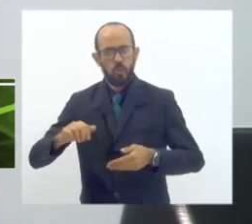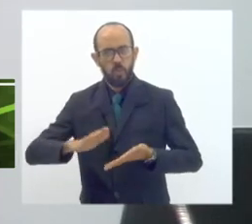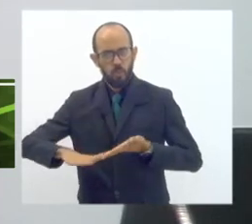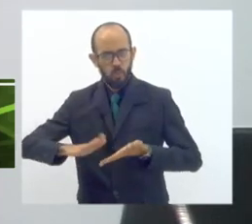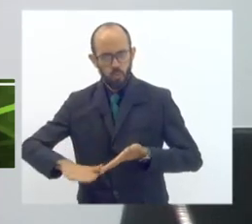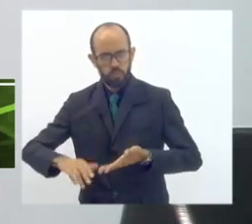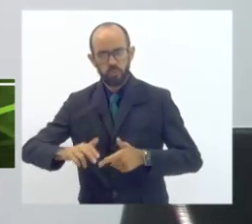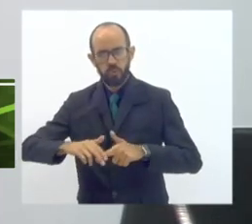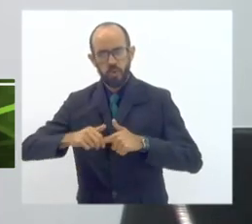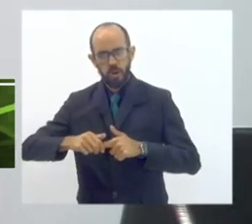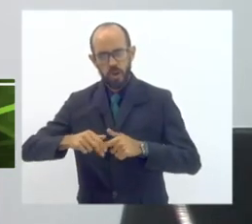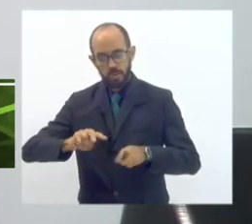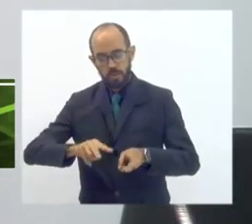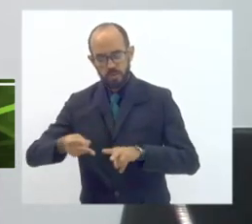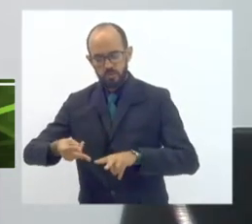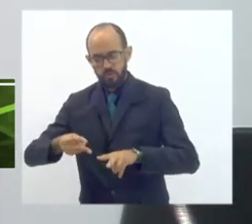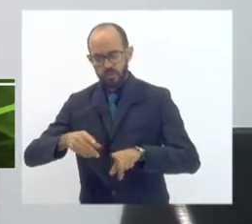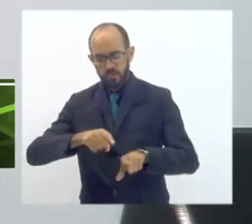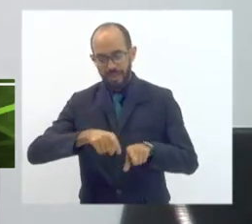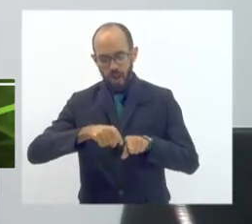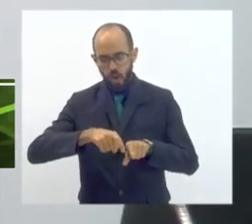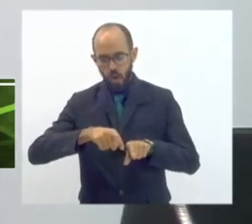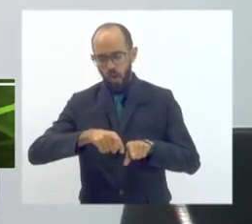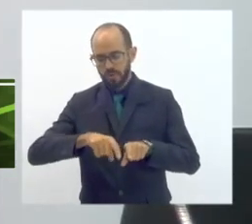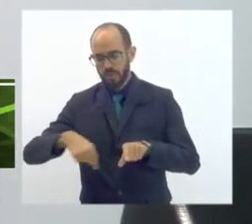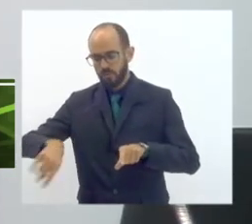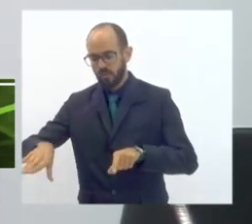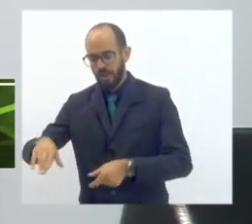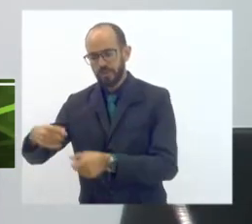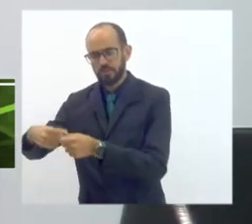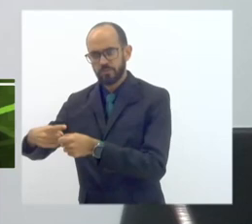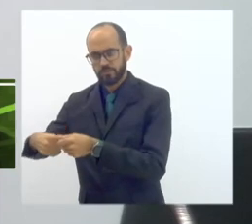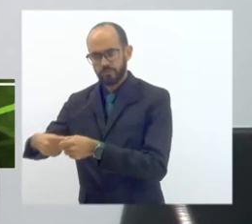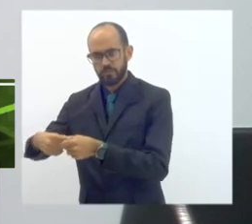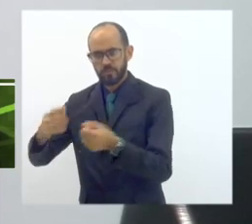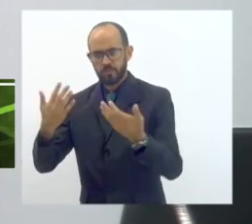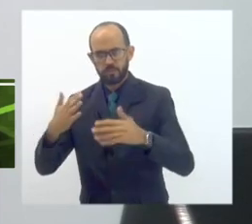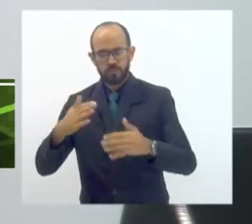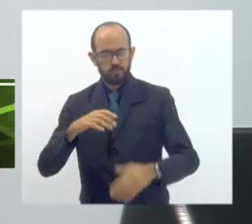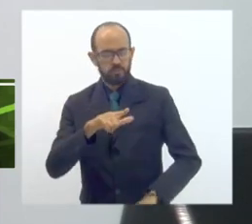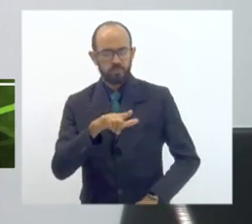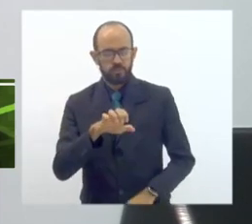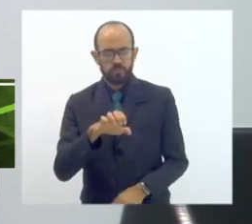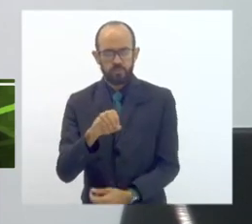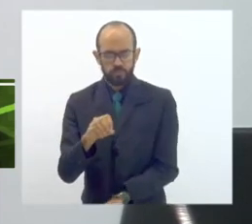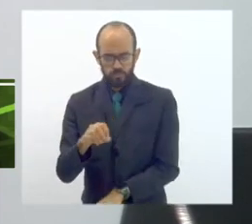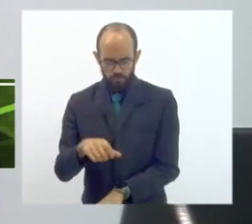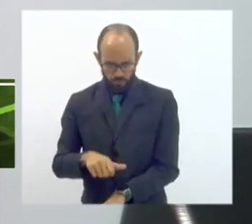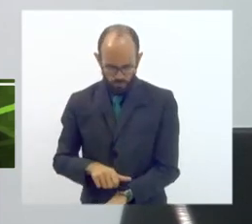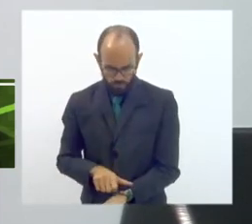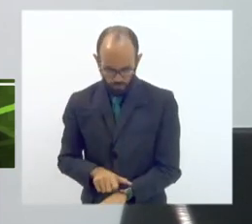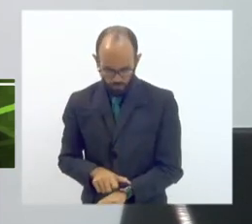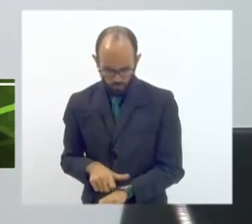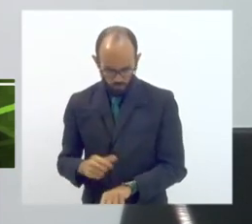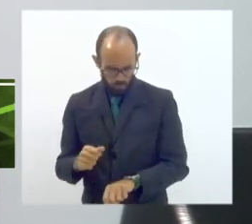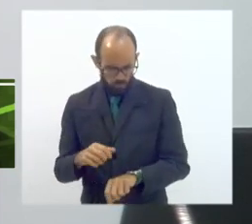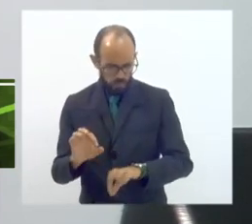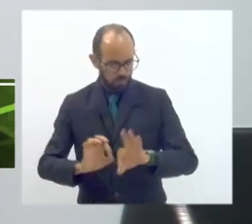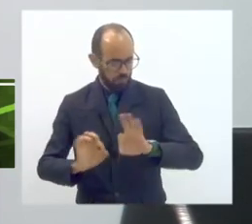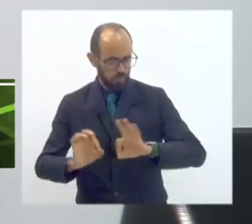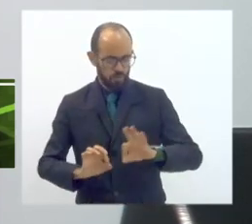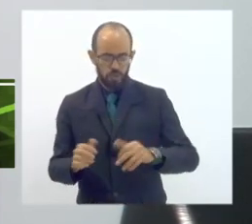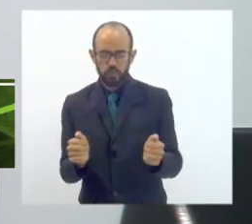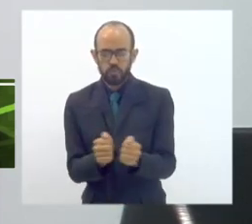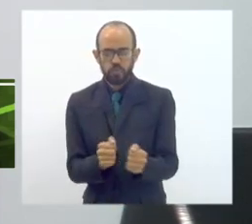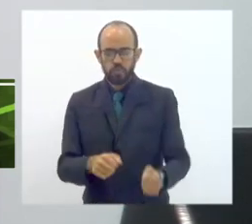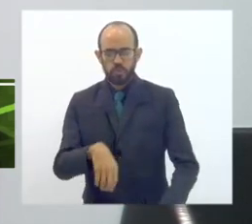aqui, o povo da zona rural, parabéns, Léo Pelanca, por esse projeto junto com a EMATER. Quando eu vejo ali